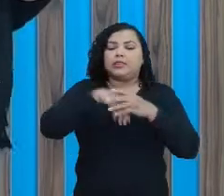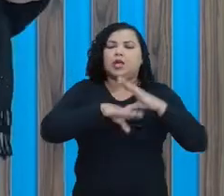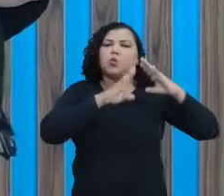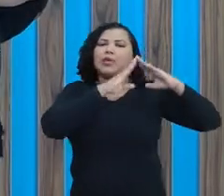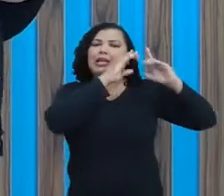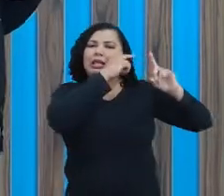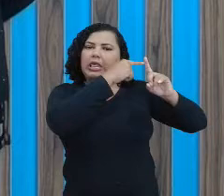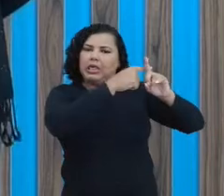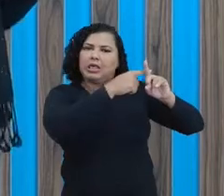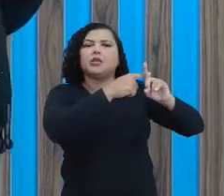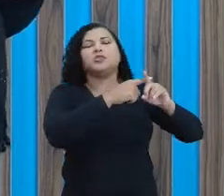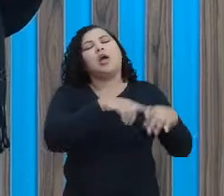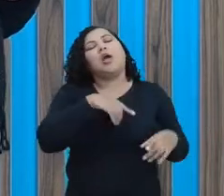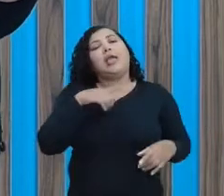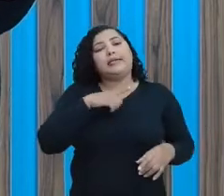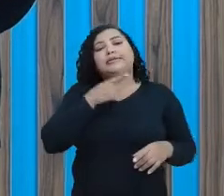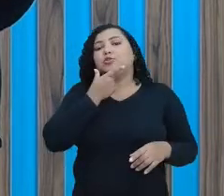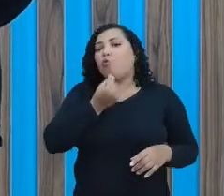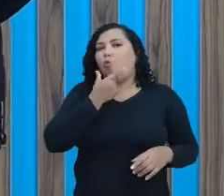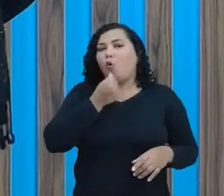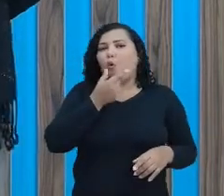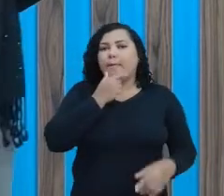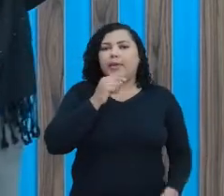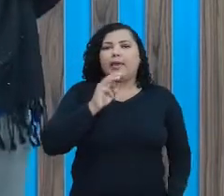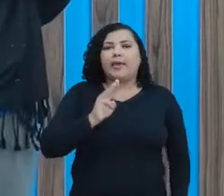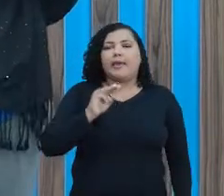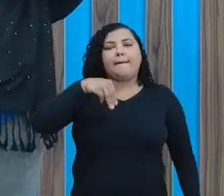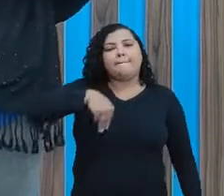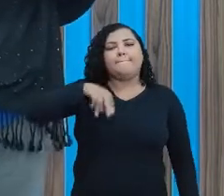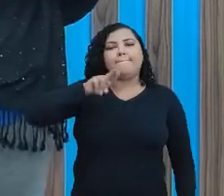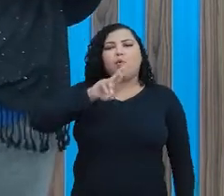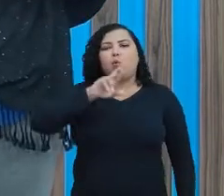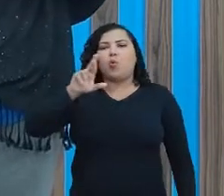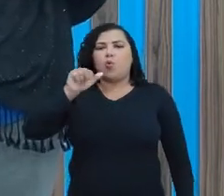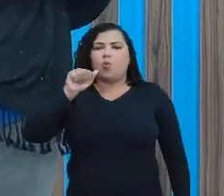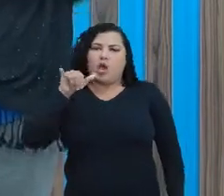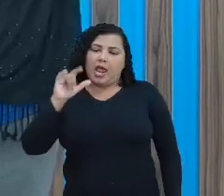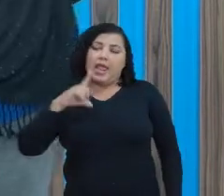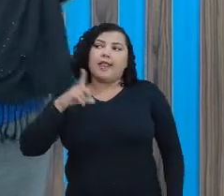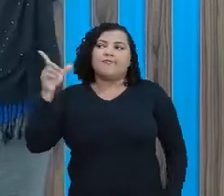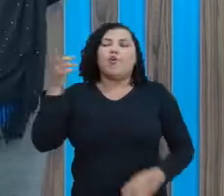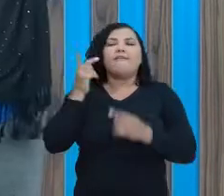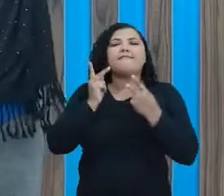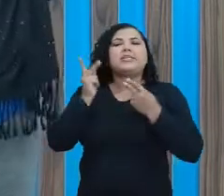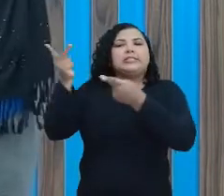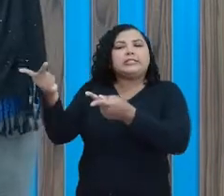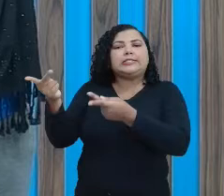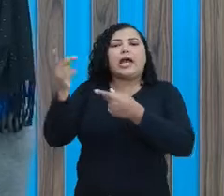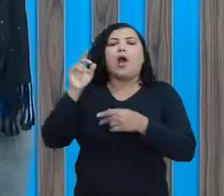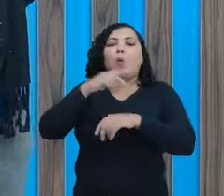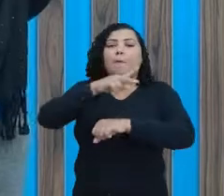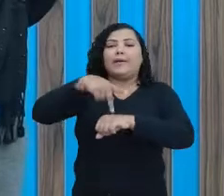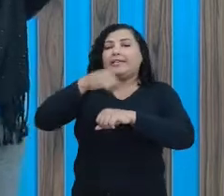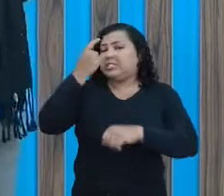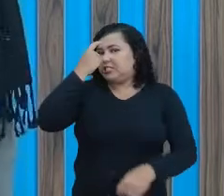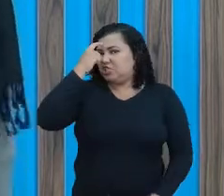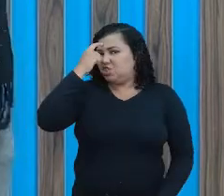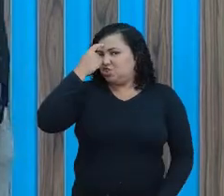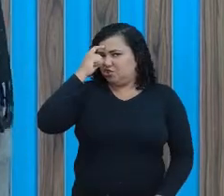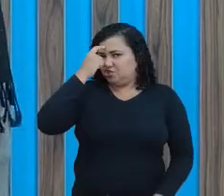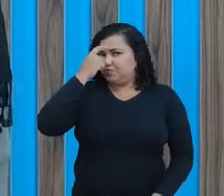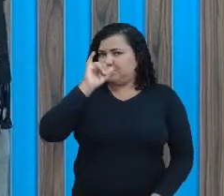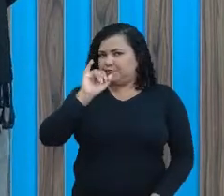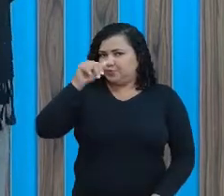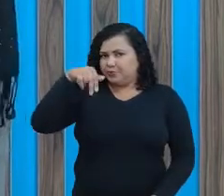Murray Schafer, ele ficou impressionado com um templo que ele esteve na Índia, né, que tinha uma sonoridade que para ele